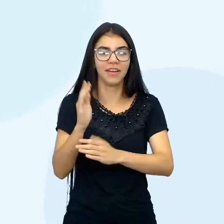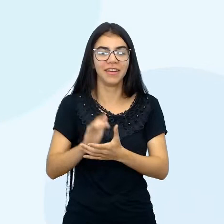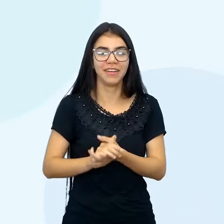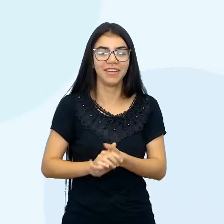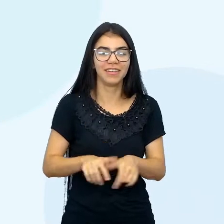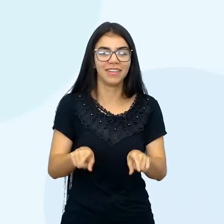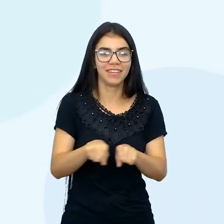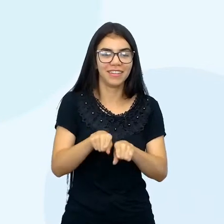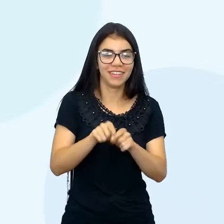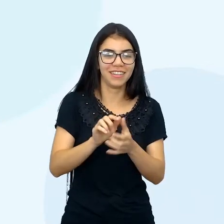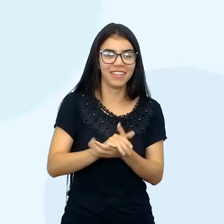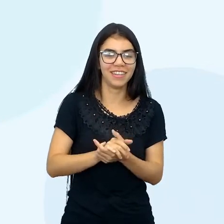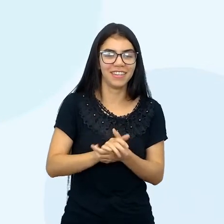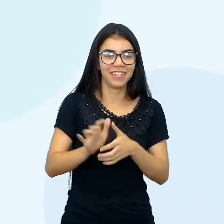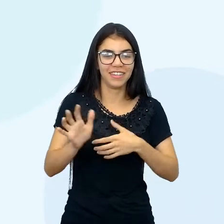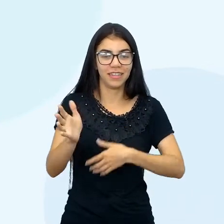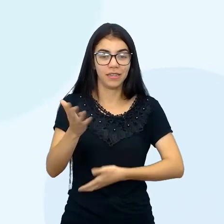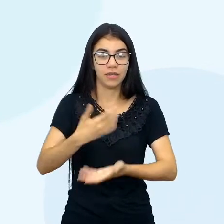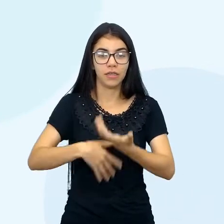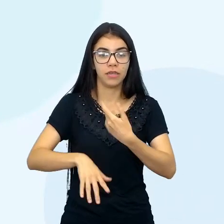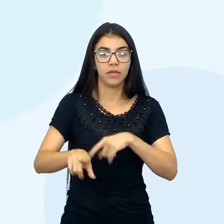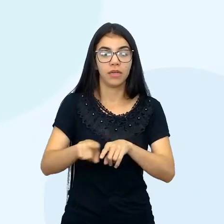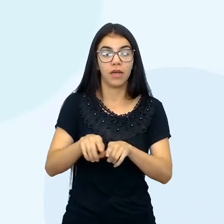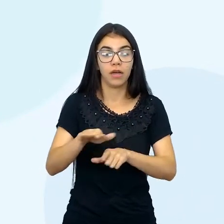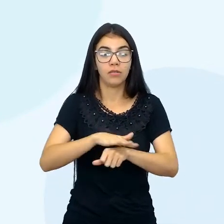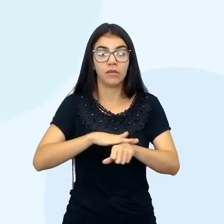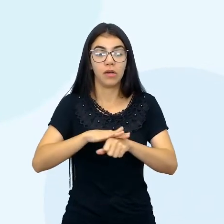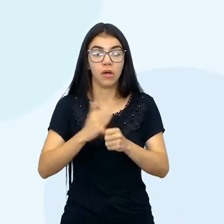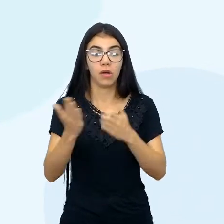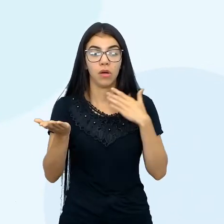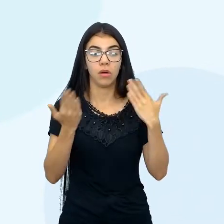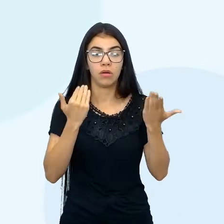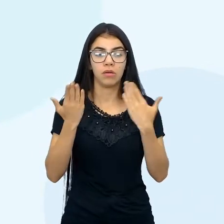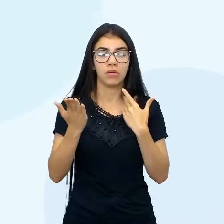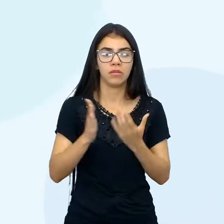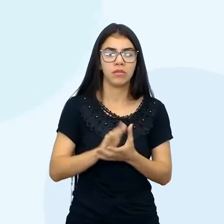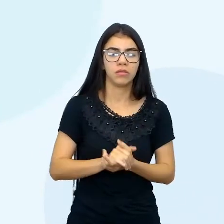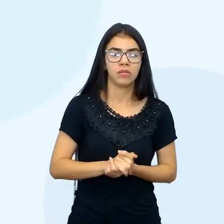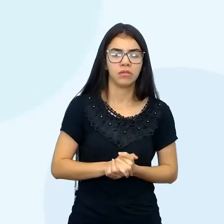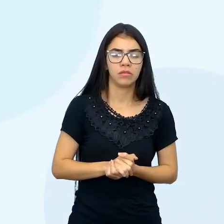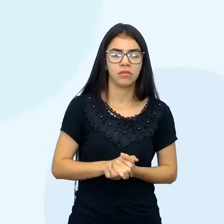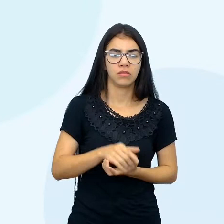palavras, os bons dias, reatavam-se conversas